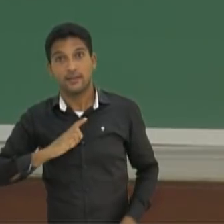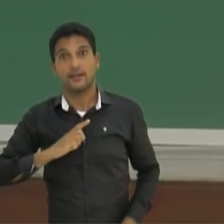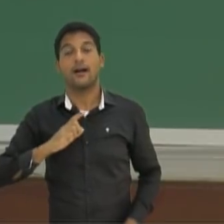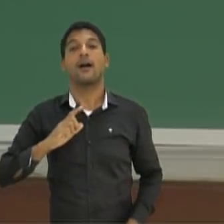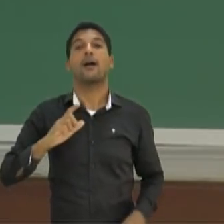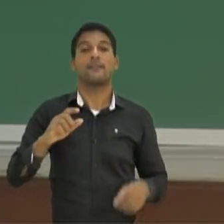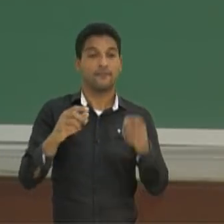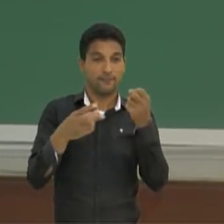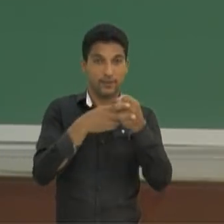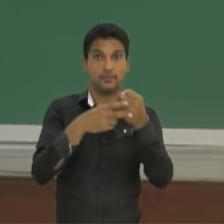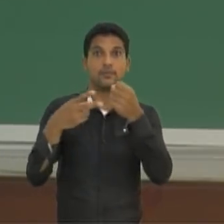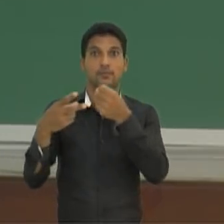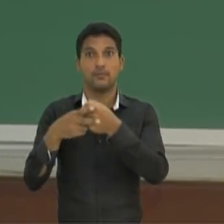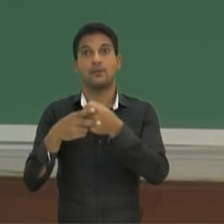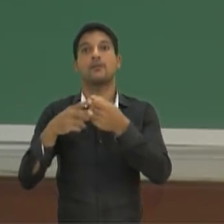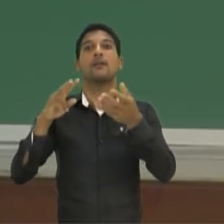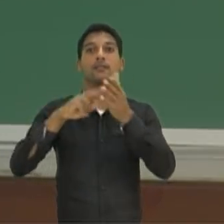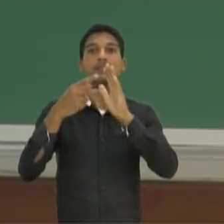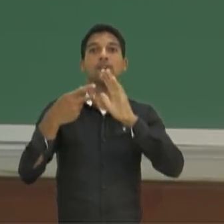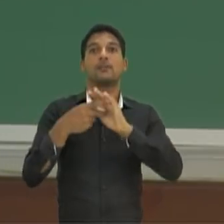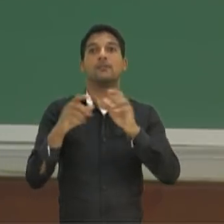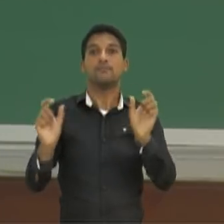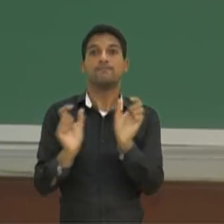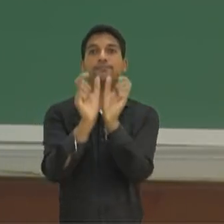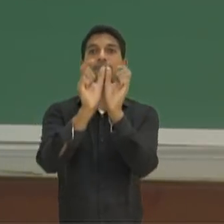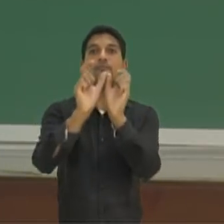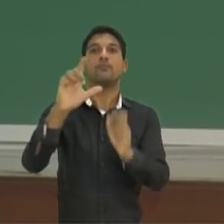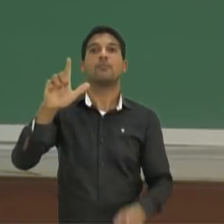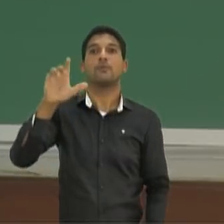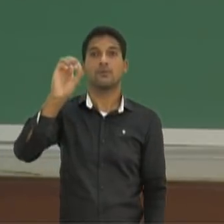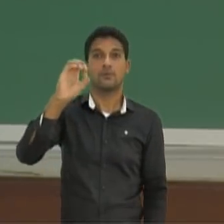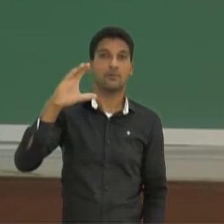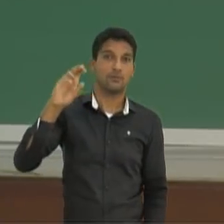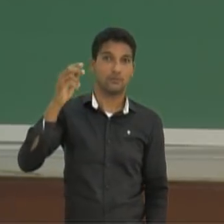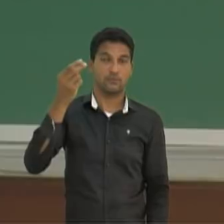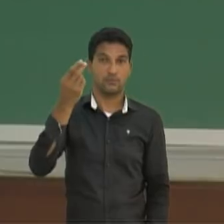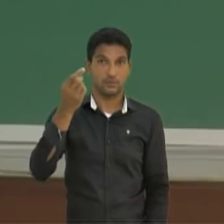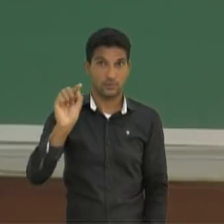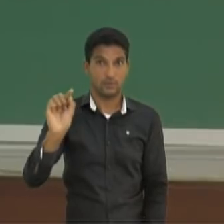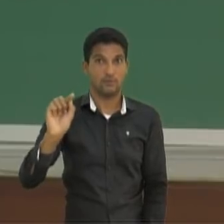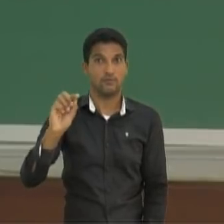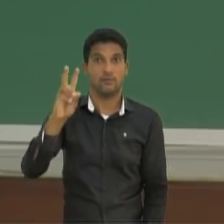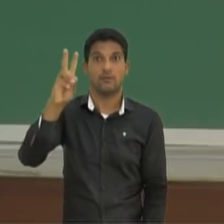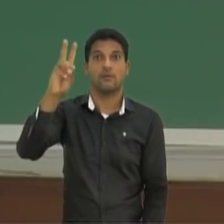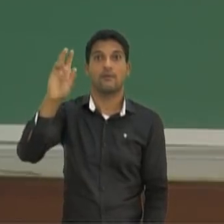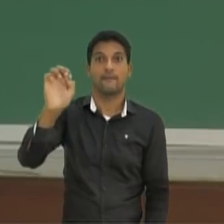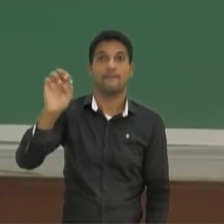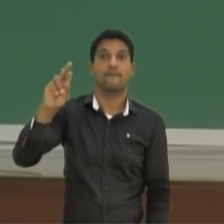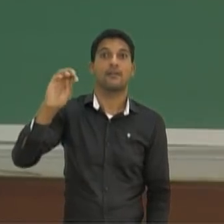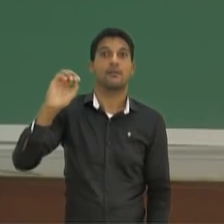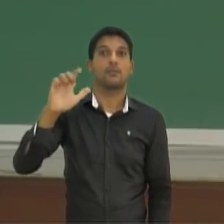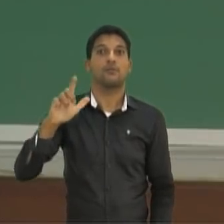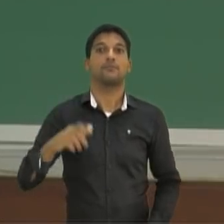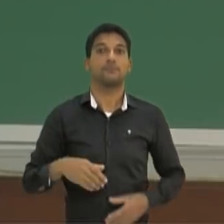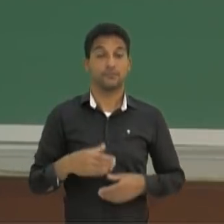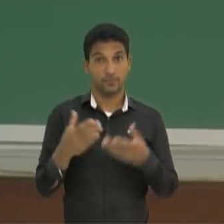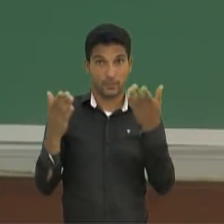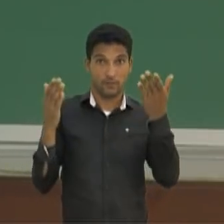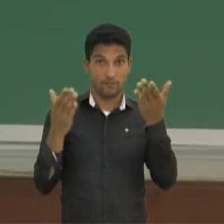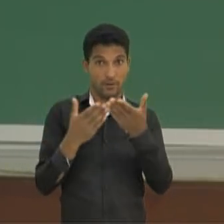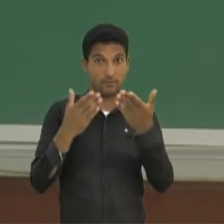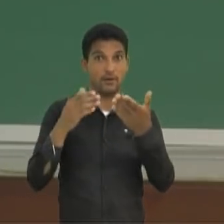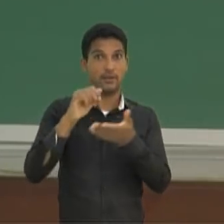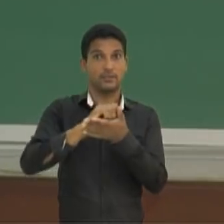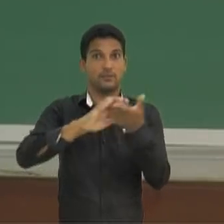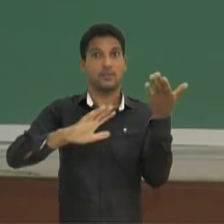juntos, a gente vai ter uma locução verbal, né? Vamos começar a fazer os exercícios para a gente ir se apropriando desses conceitos, né? Vamos ver o que